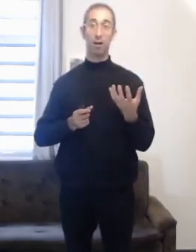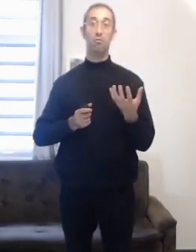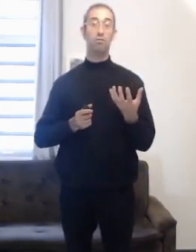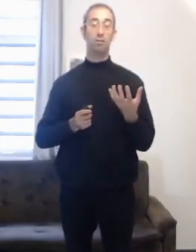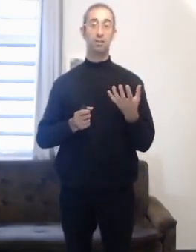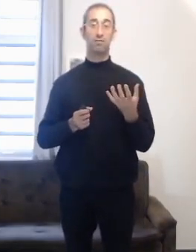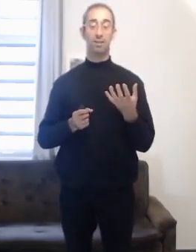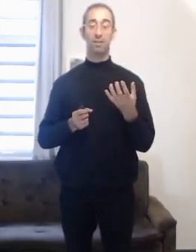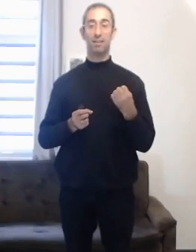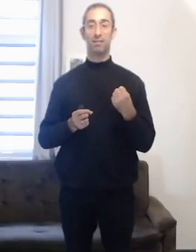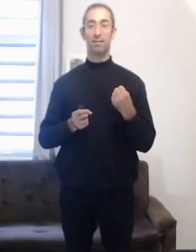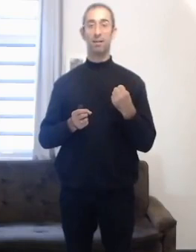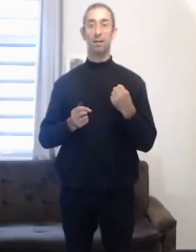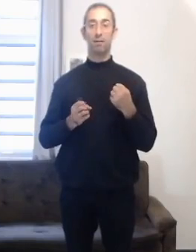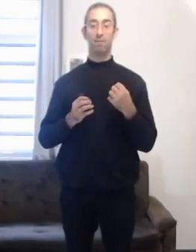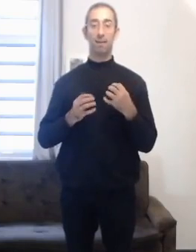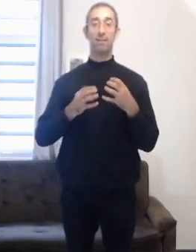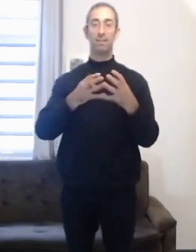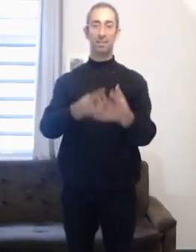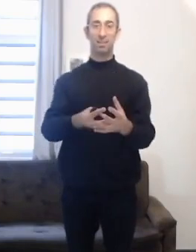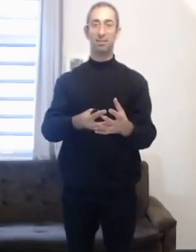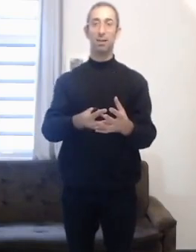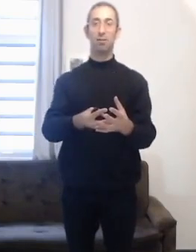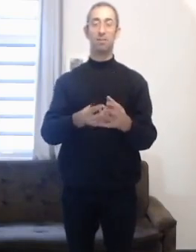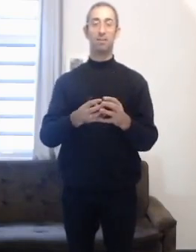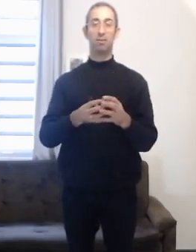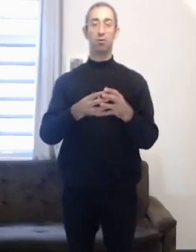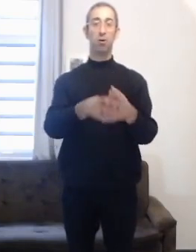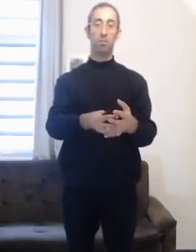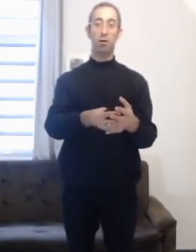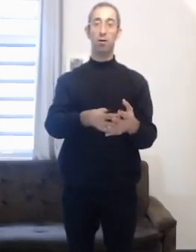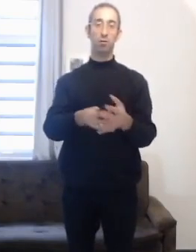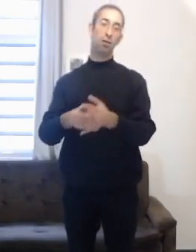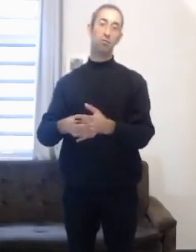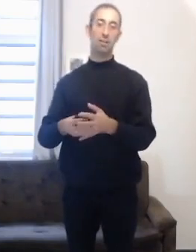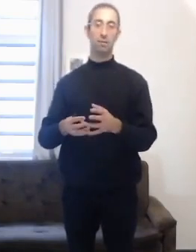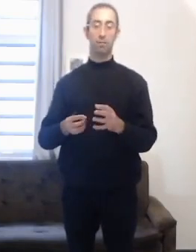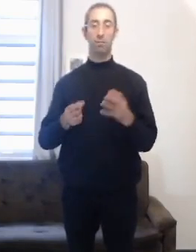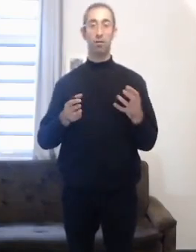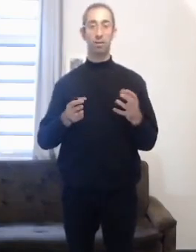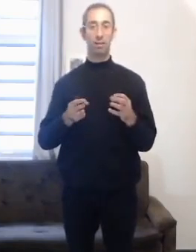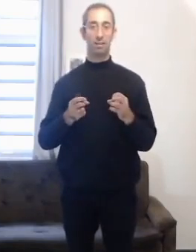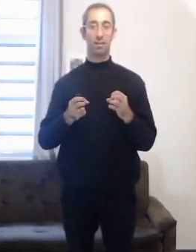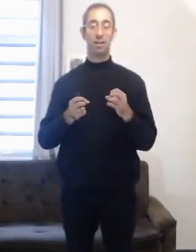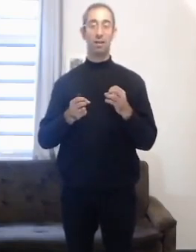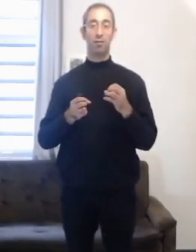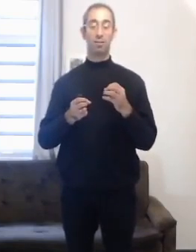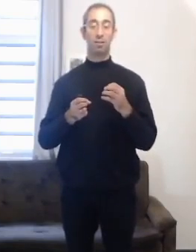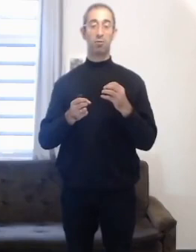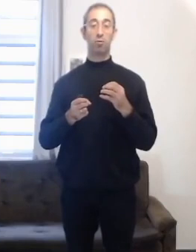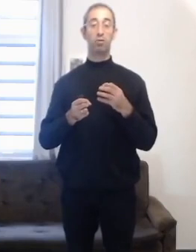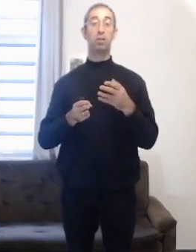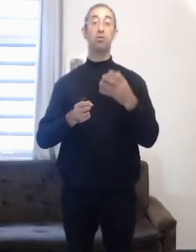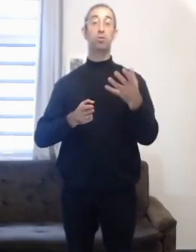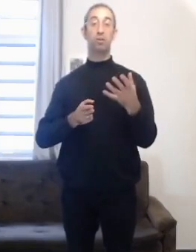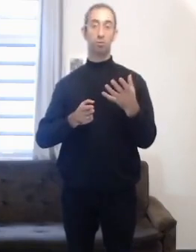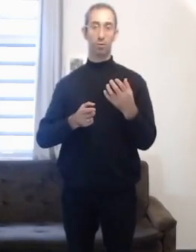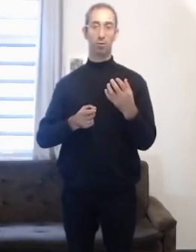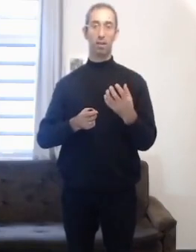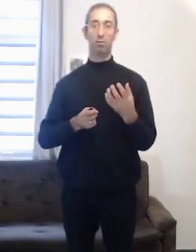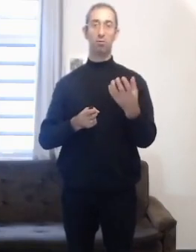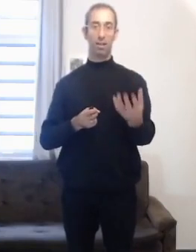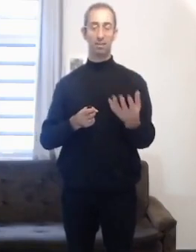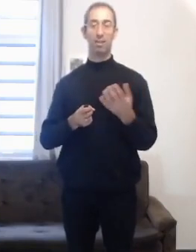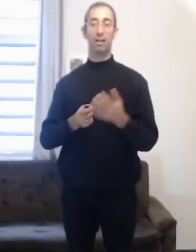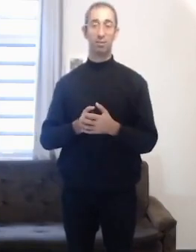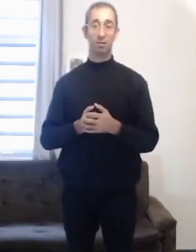mais geral, e a gente vai ver, né, se a nossa pesquisa corrobora ou não essa proposta, essa nossa conjectura sobre o